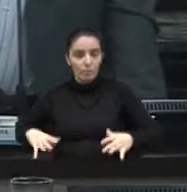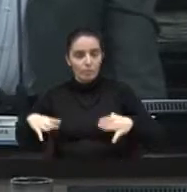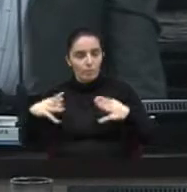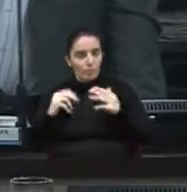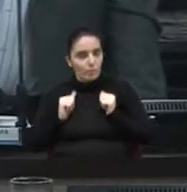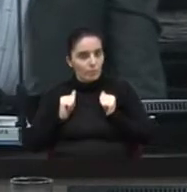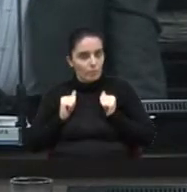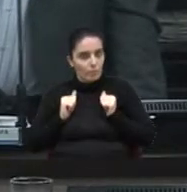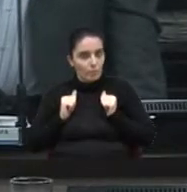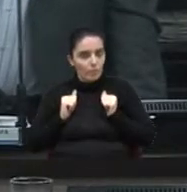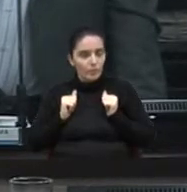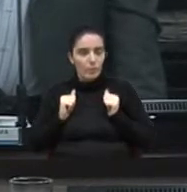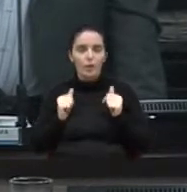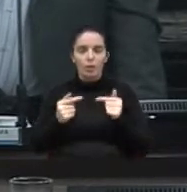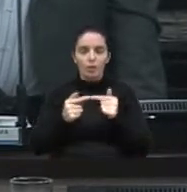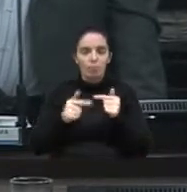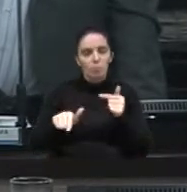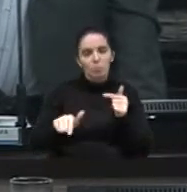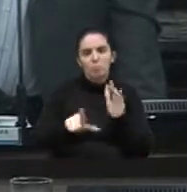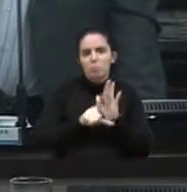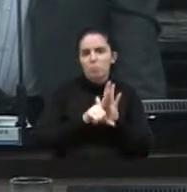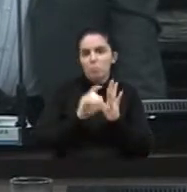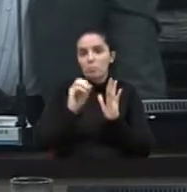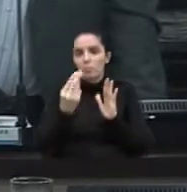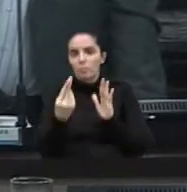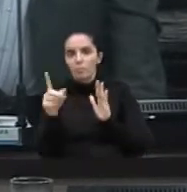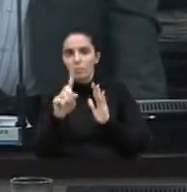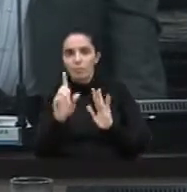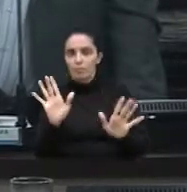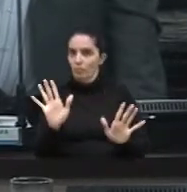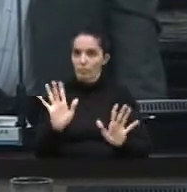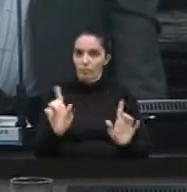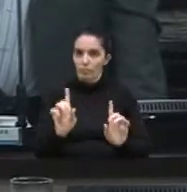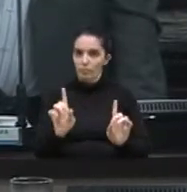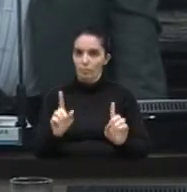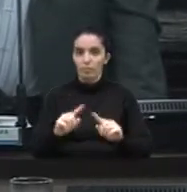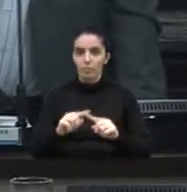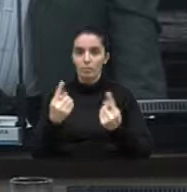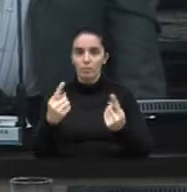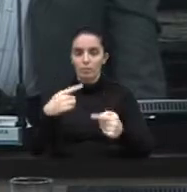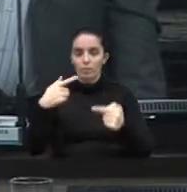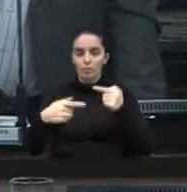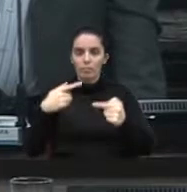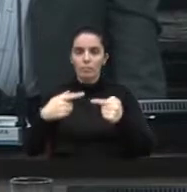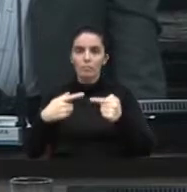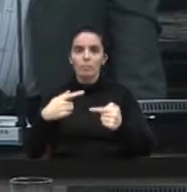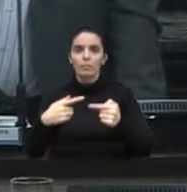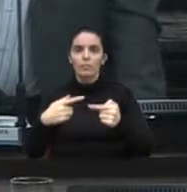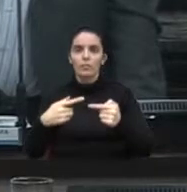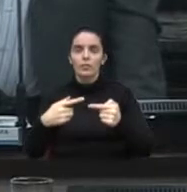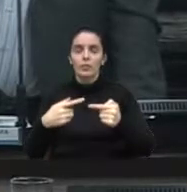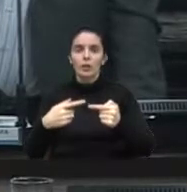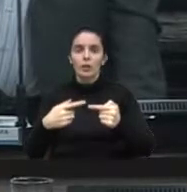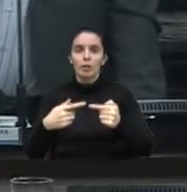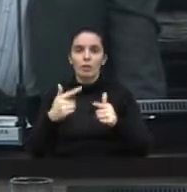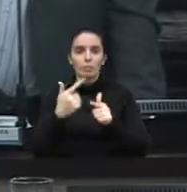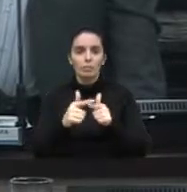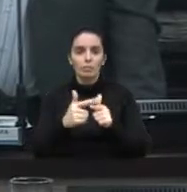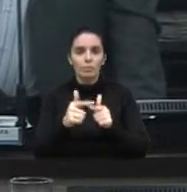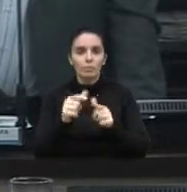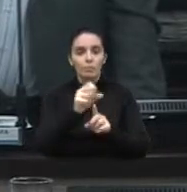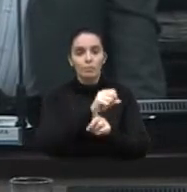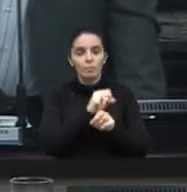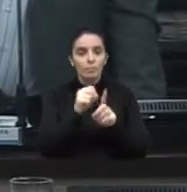lei ou não. Mas nós temos que analisar que o debate ele traz raízes profundas de um problema social que não